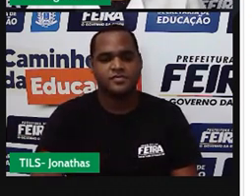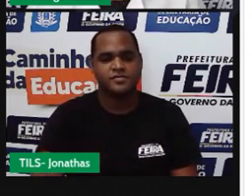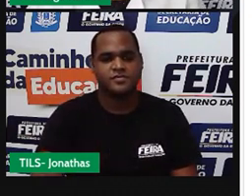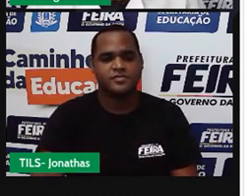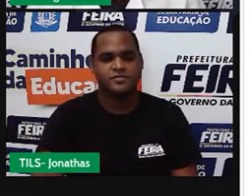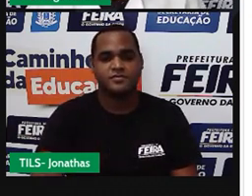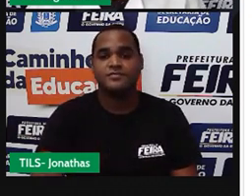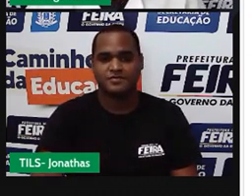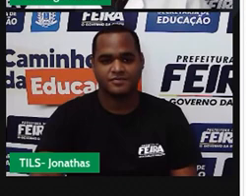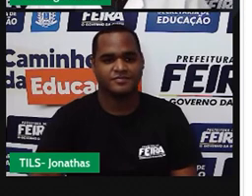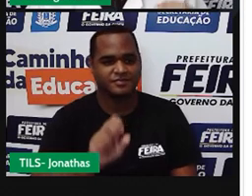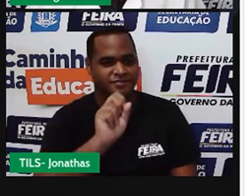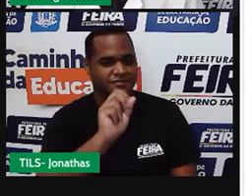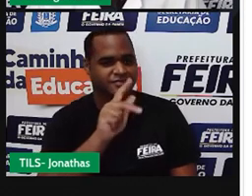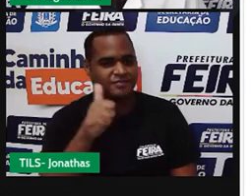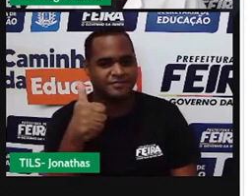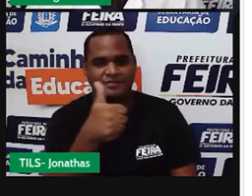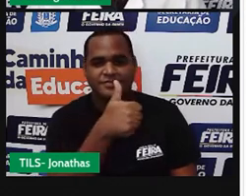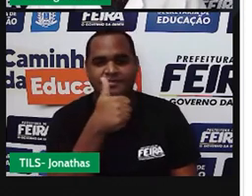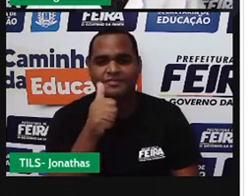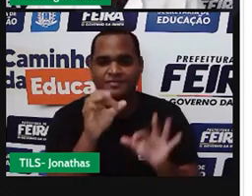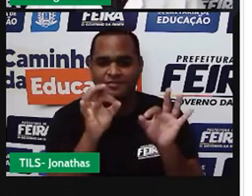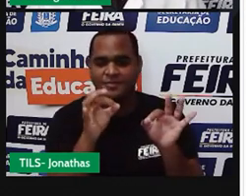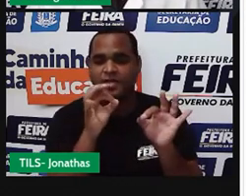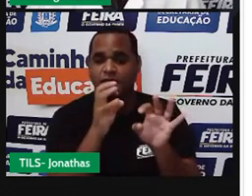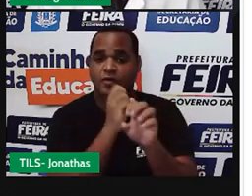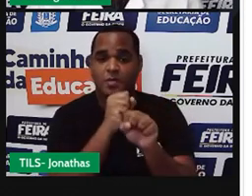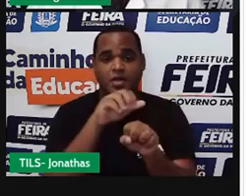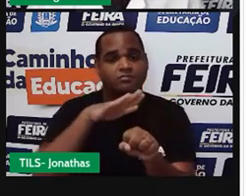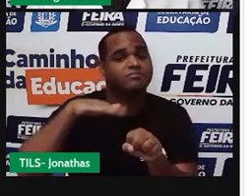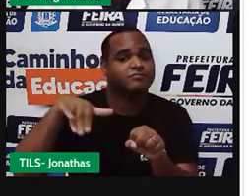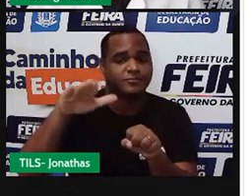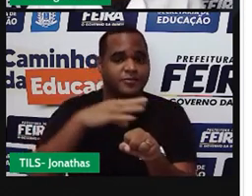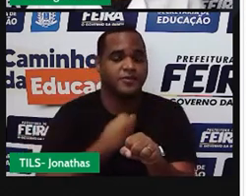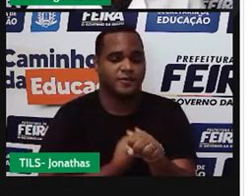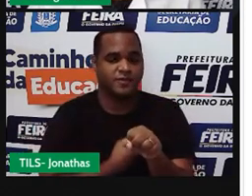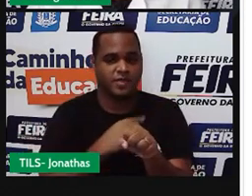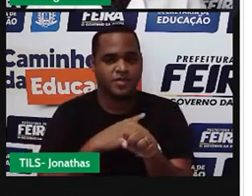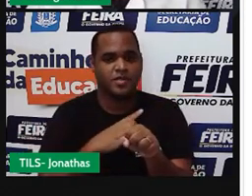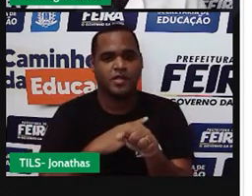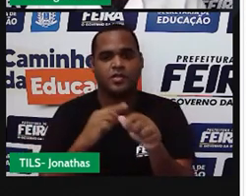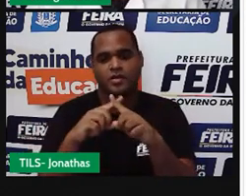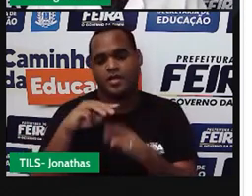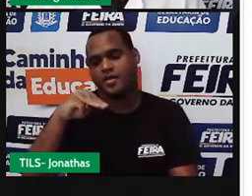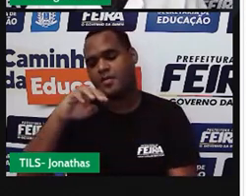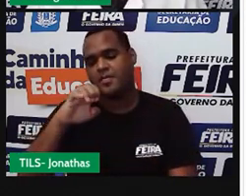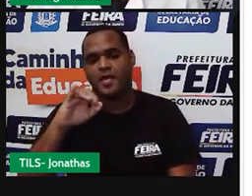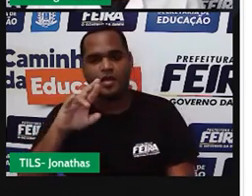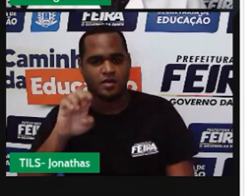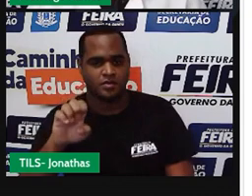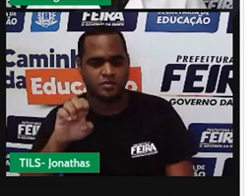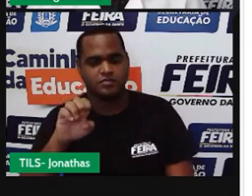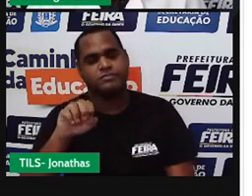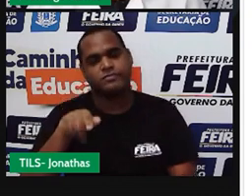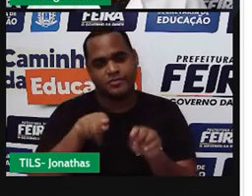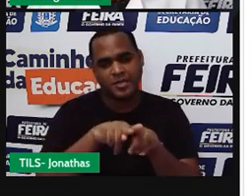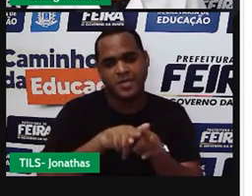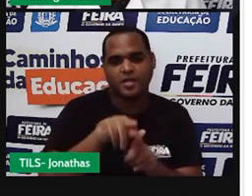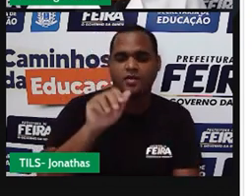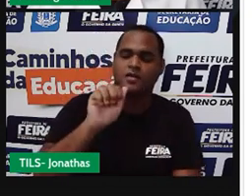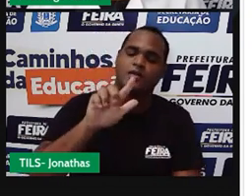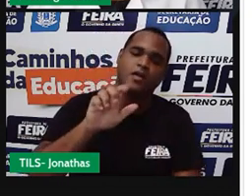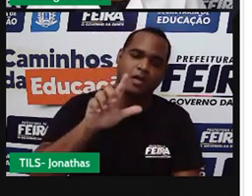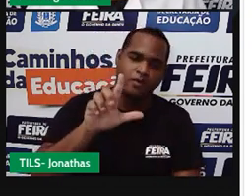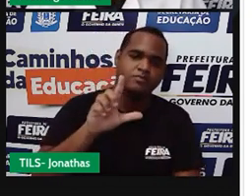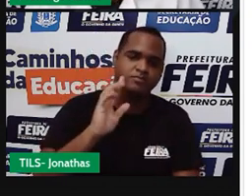calculadas aqui a as áreas do quadrado de Meire e do quadrado de Gael Tá